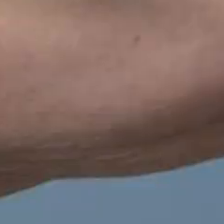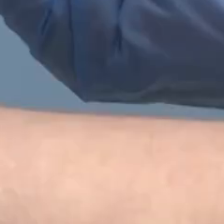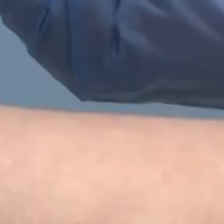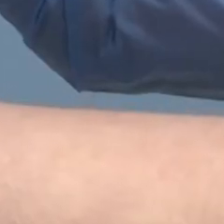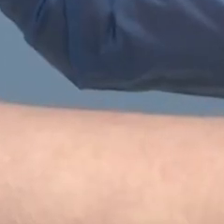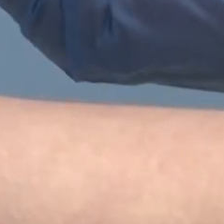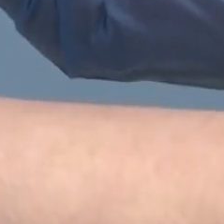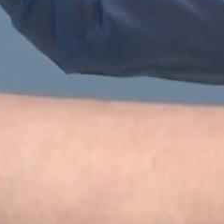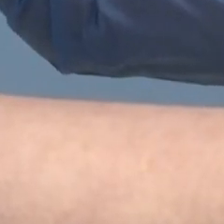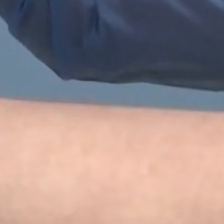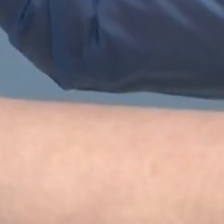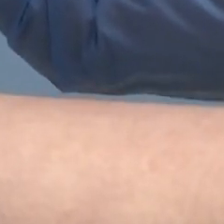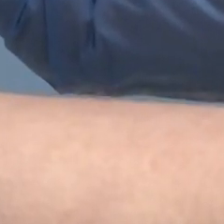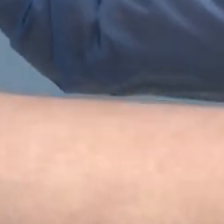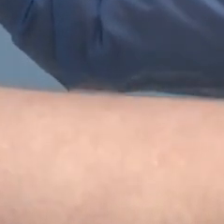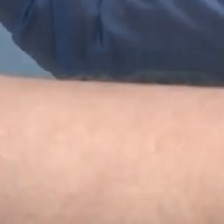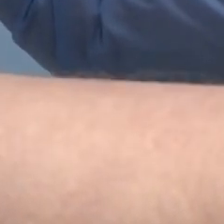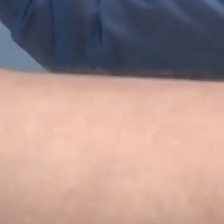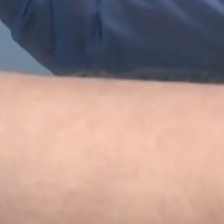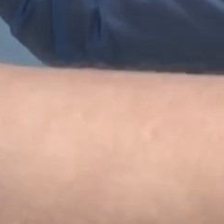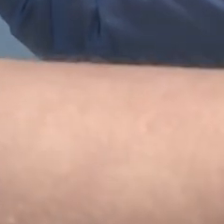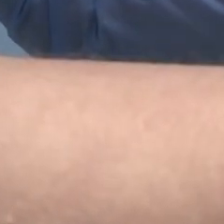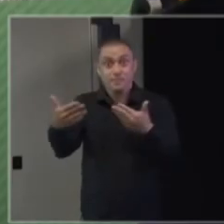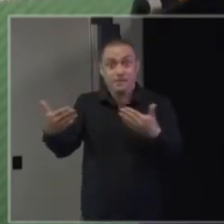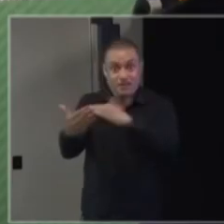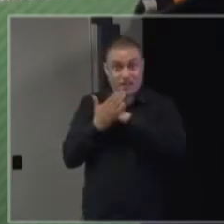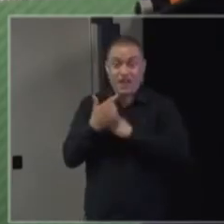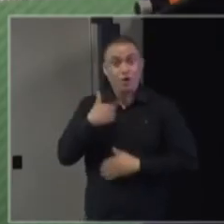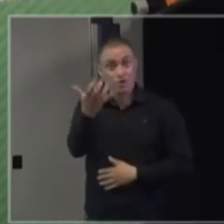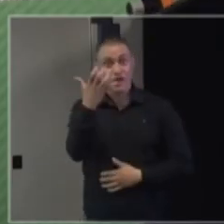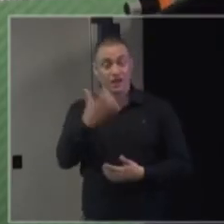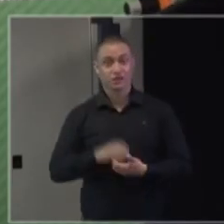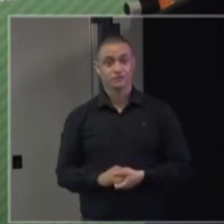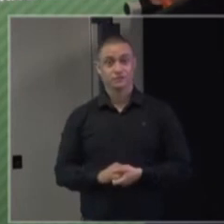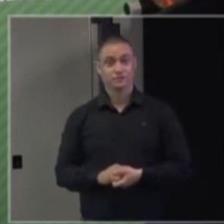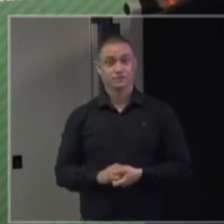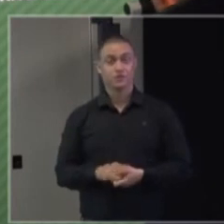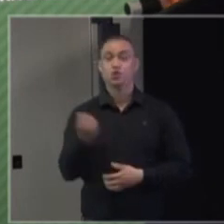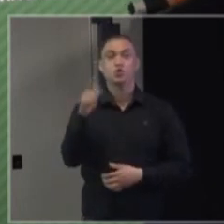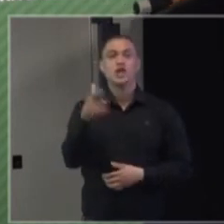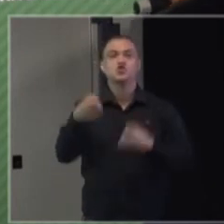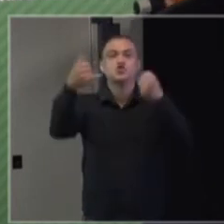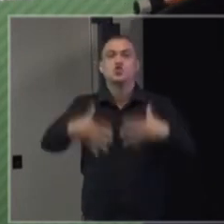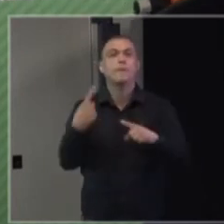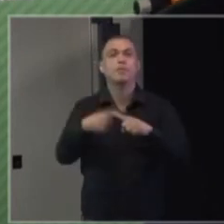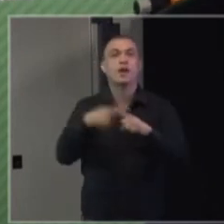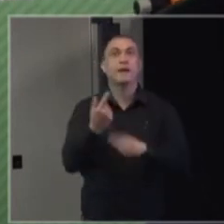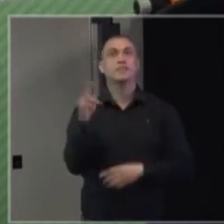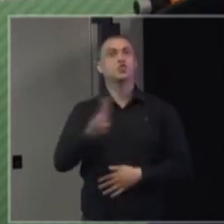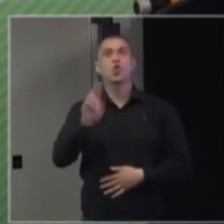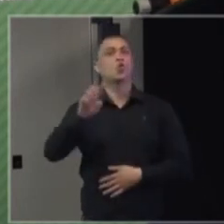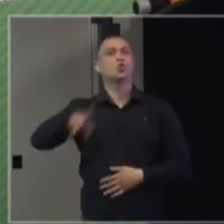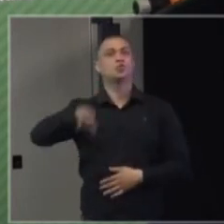colaterais graves ou reações alérgicas significativas. Não tem justificativa para não